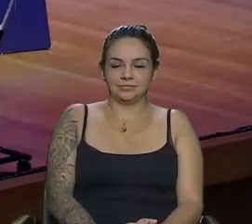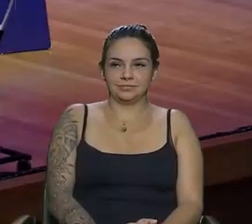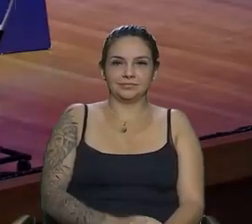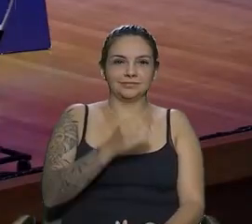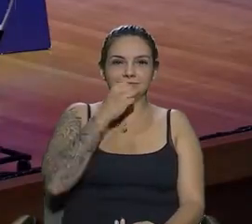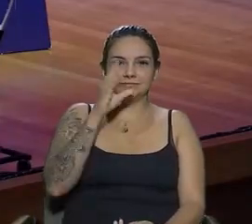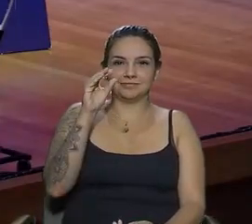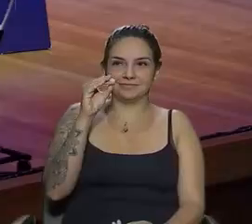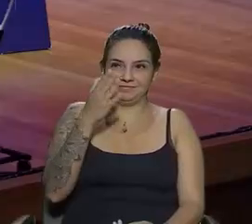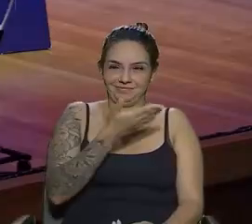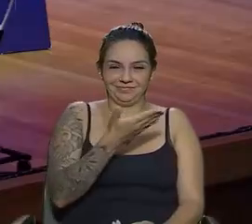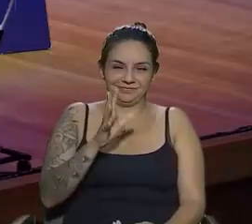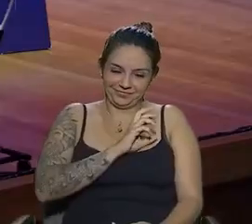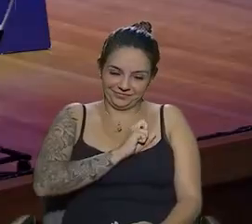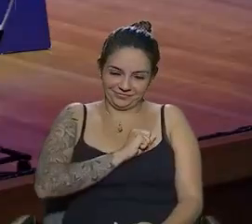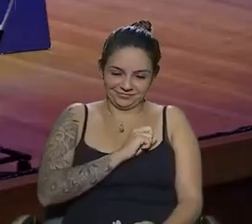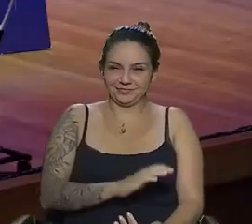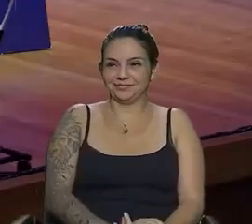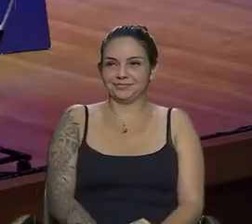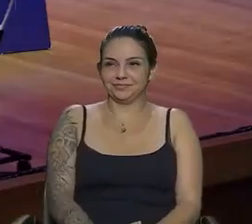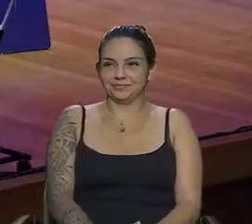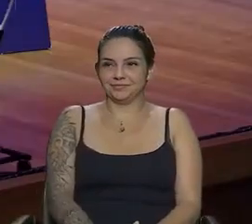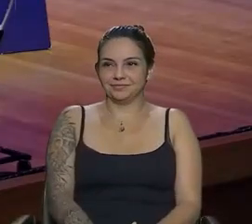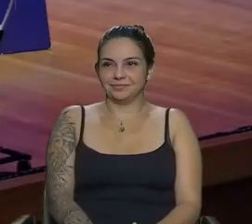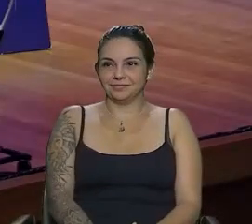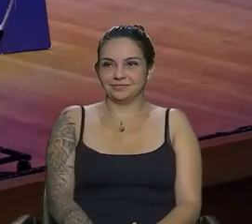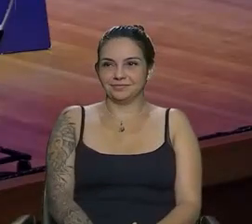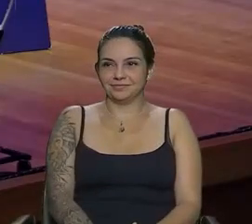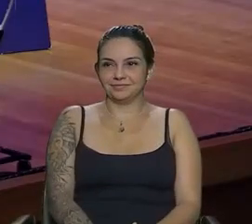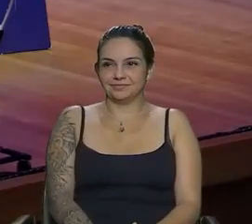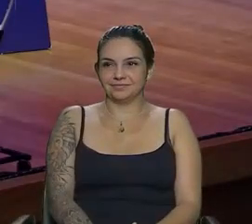Ai, boa noite, amados, amadas, boa noite. Boa noite.